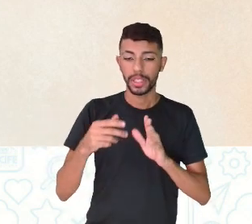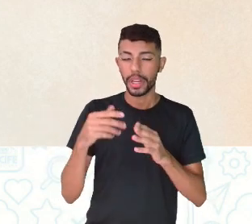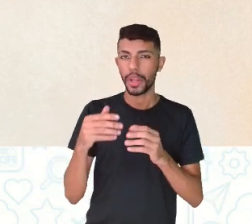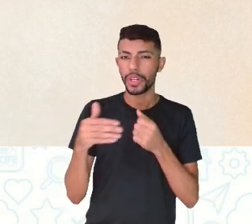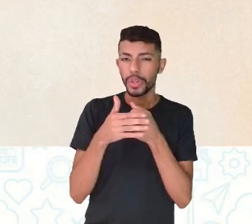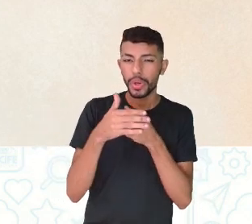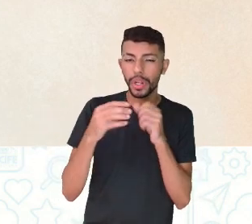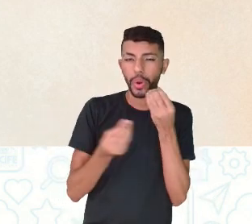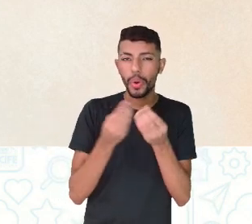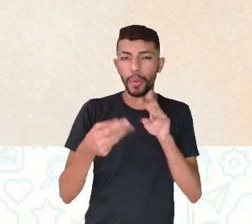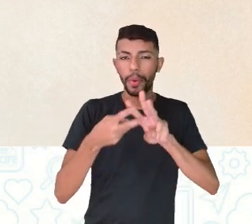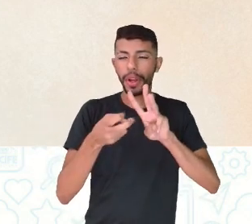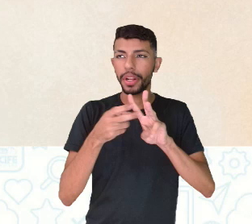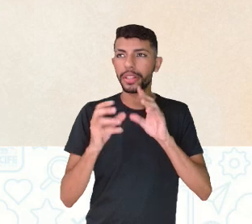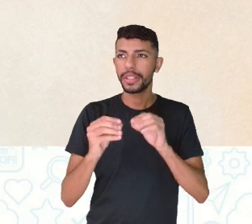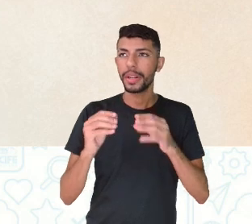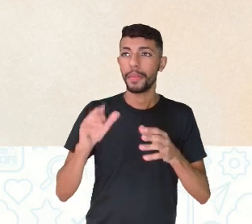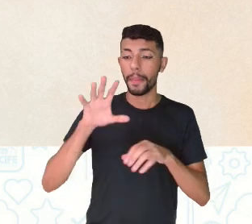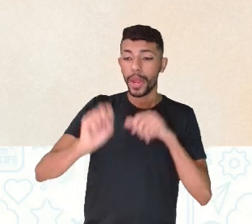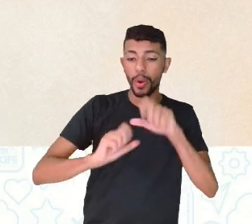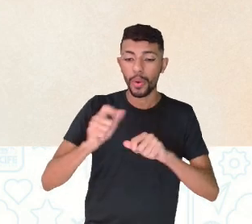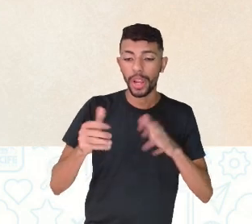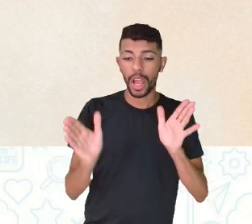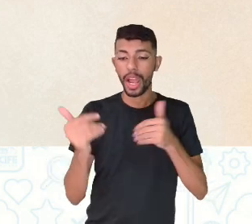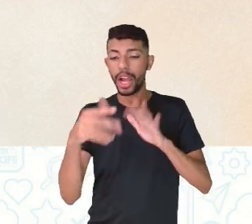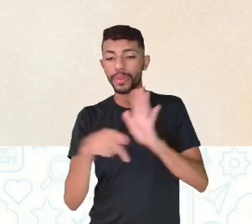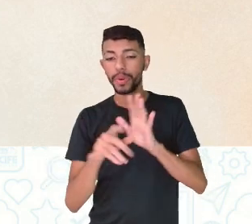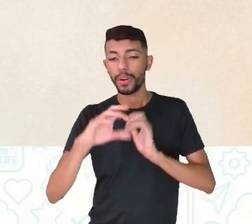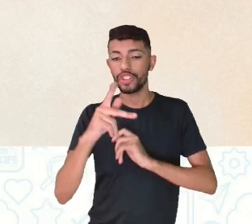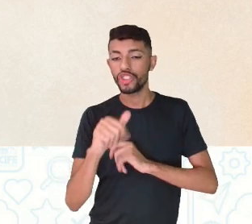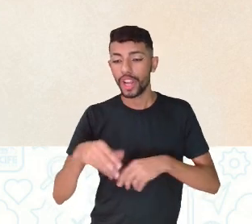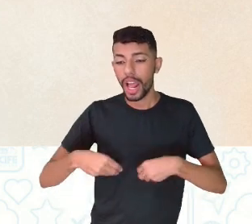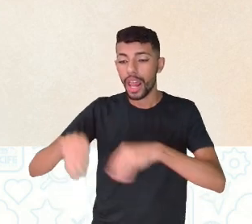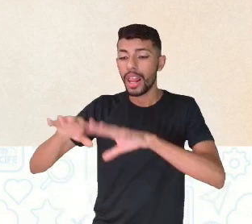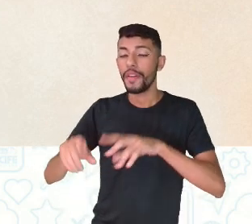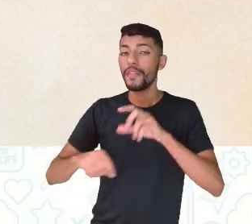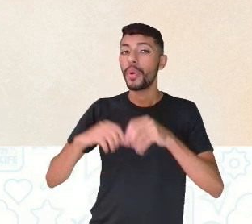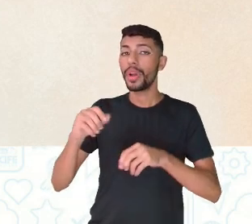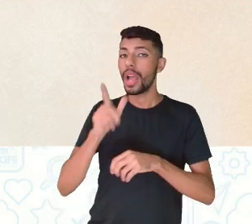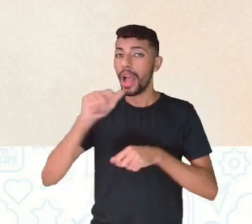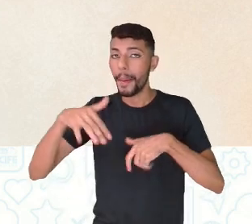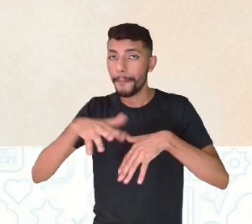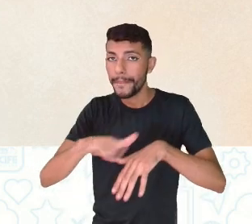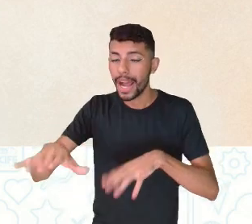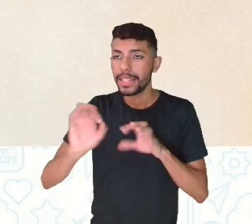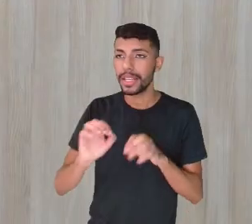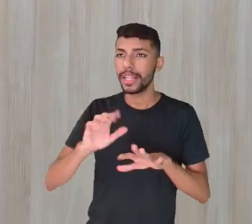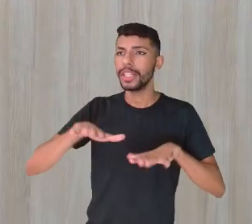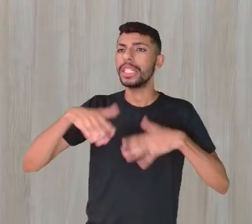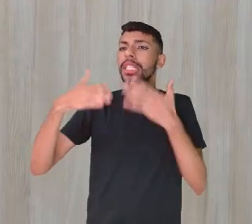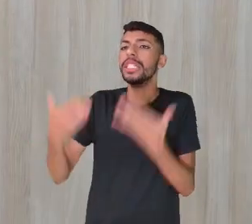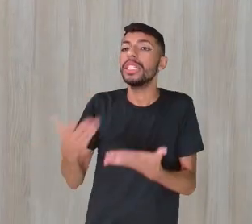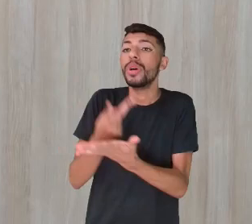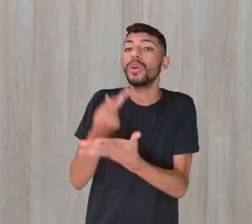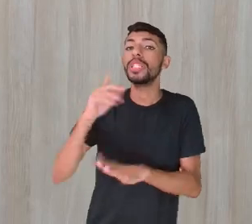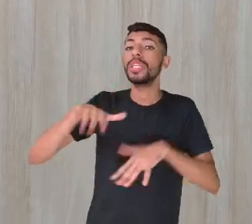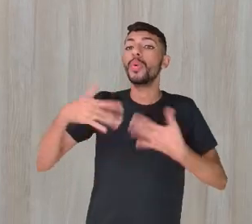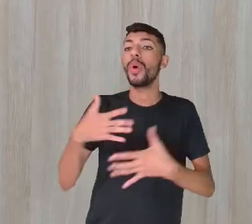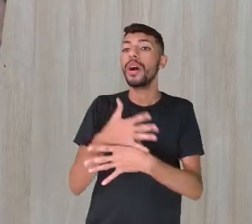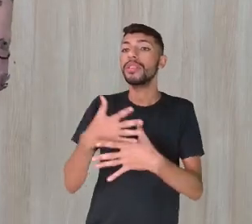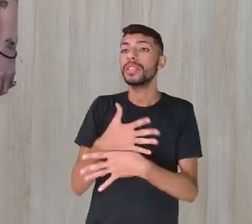lançando-as no mar. Esse acontecimento se passou em qual cidade norte-americana? A gente viu na aula de hoje,